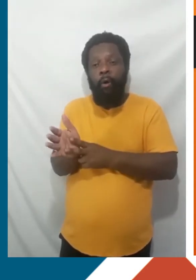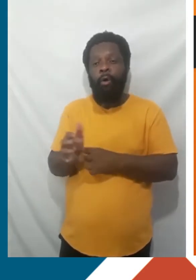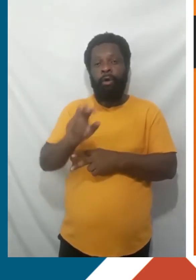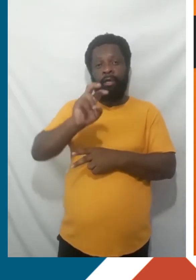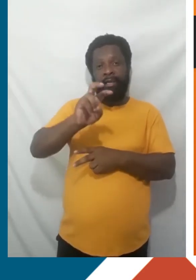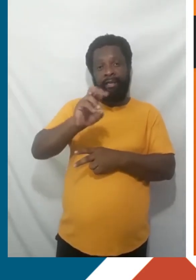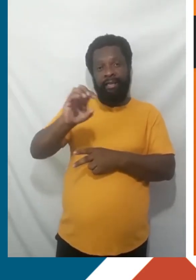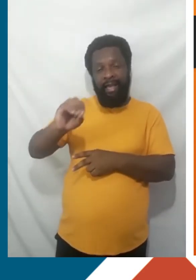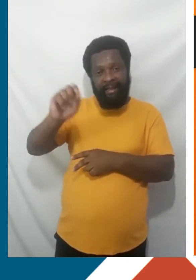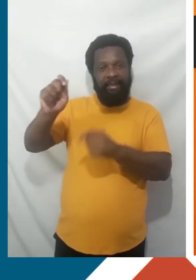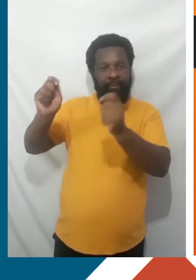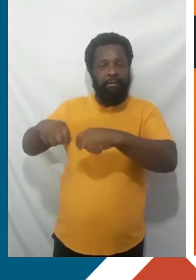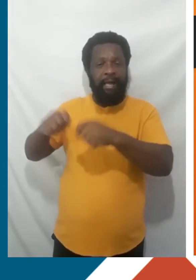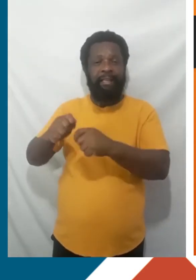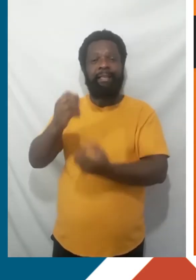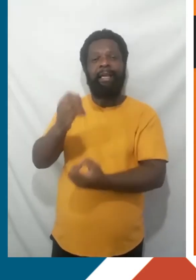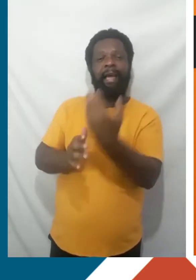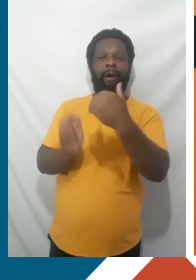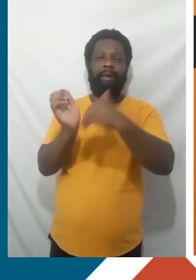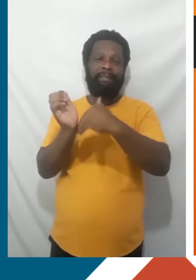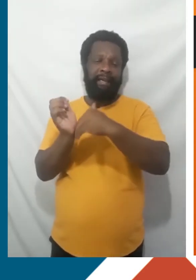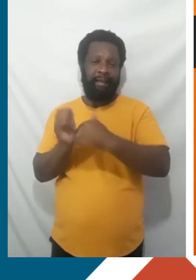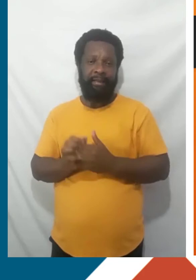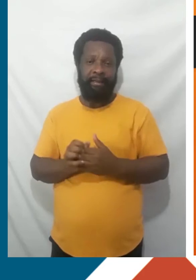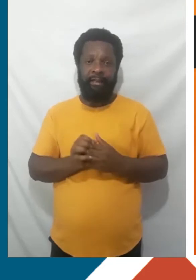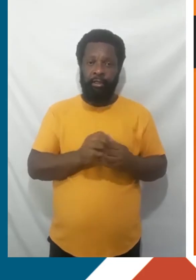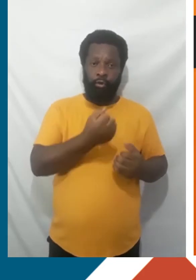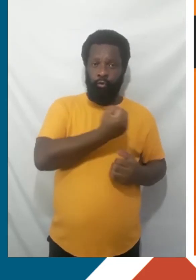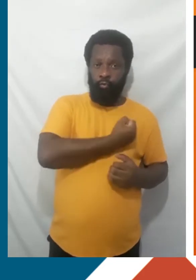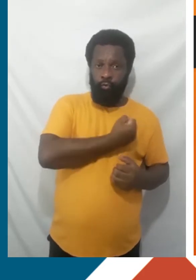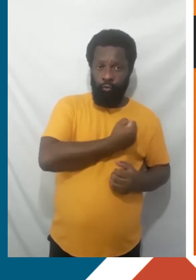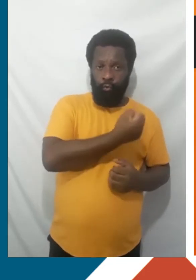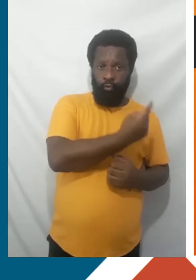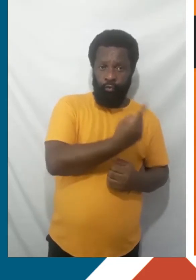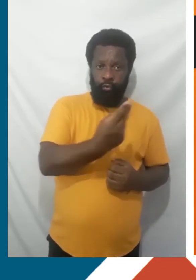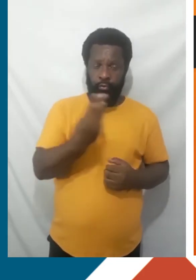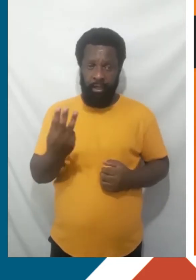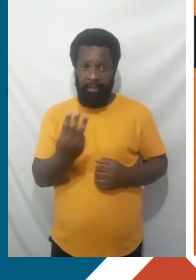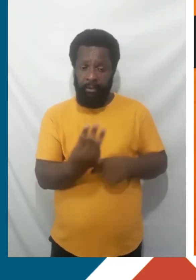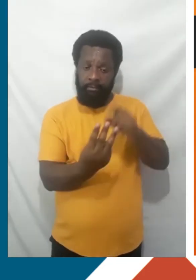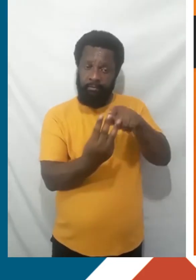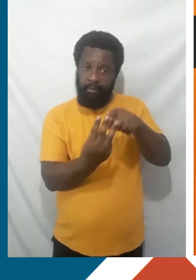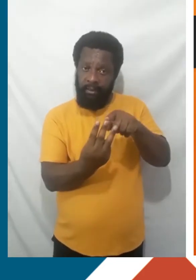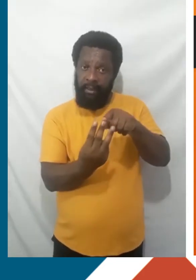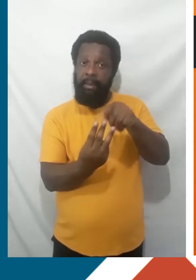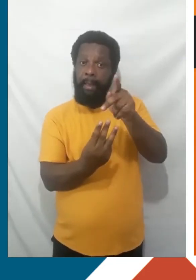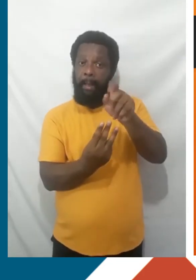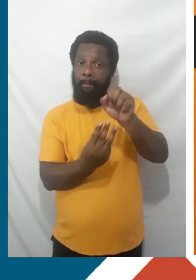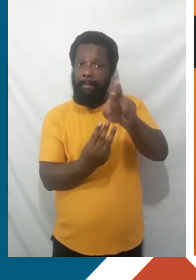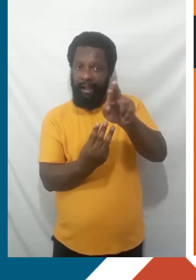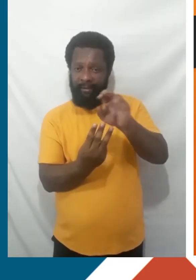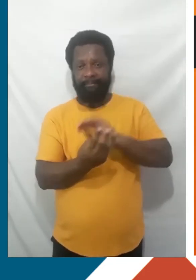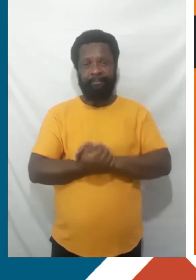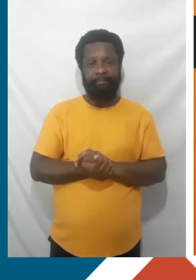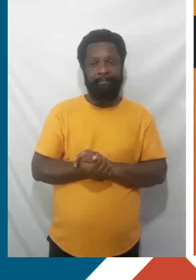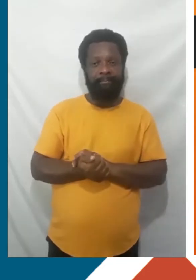dá 500 possibilidades de se formar uma senha de 3 dígitos, cujo dígito do meio seja um dígito